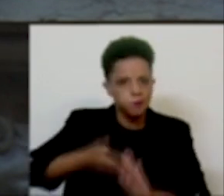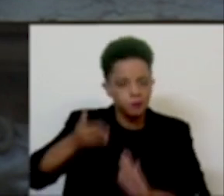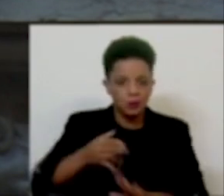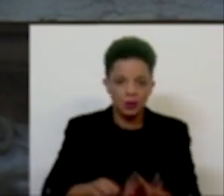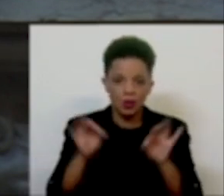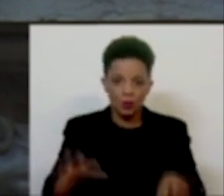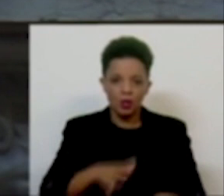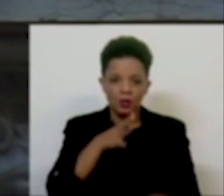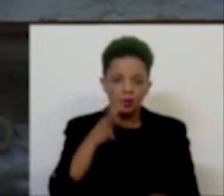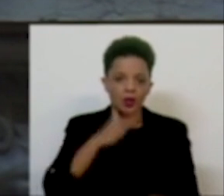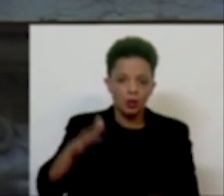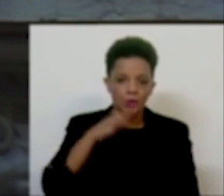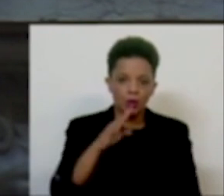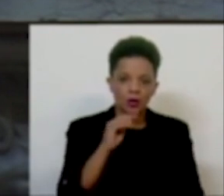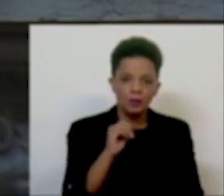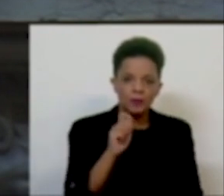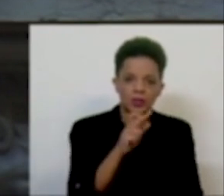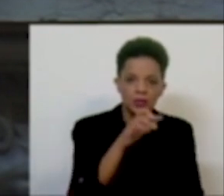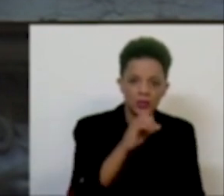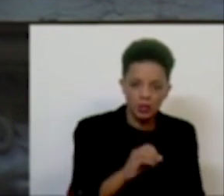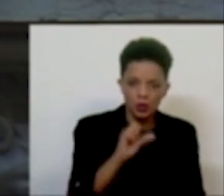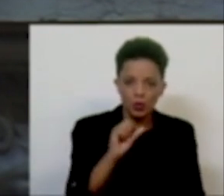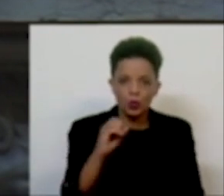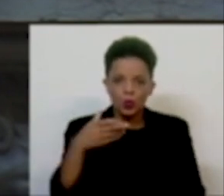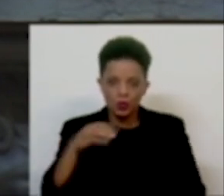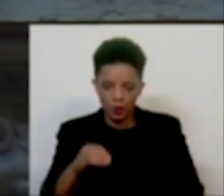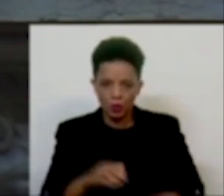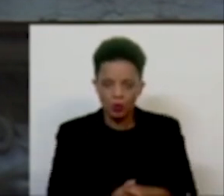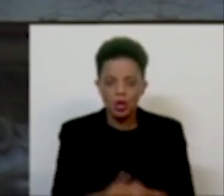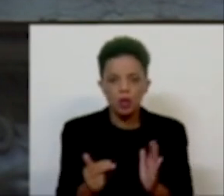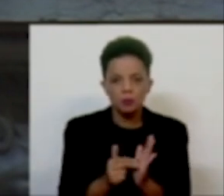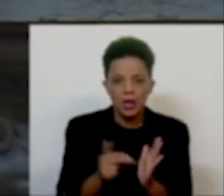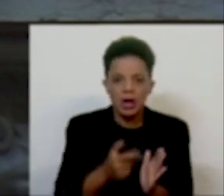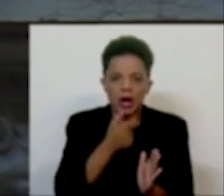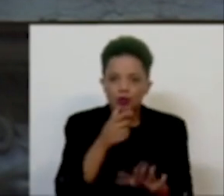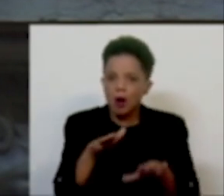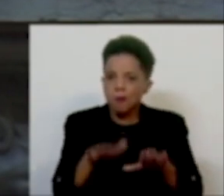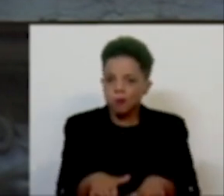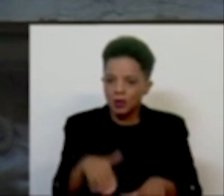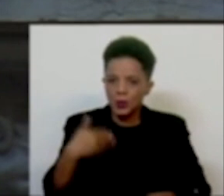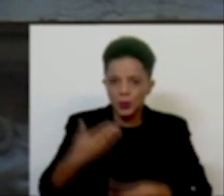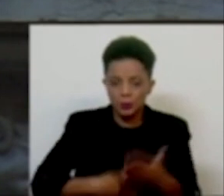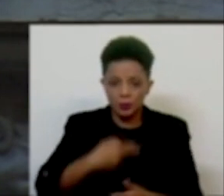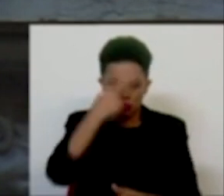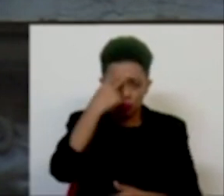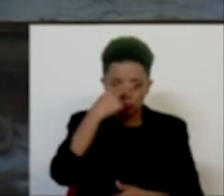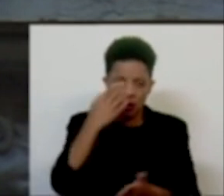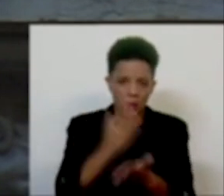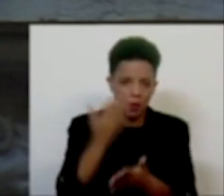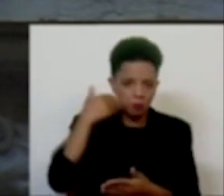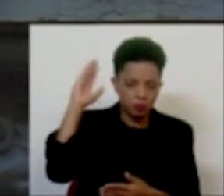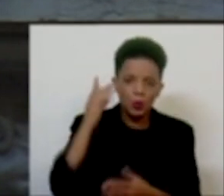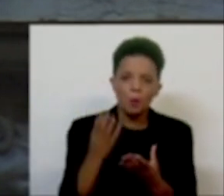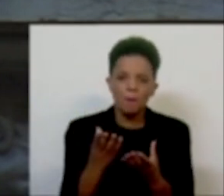Godinho tão bem cantou, a sede de uma espera só se estanca na torrente. Descongelada a história, vencido o